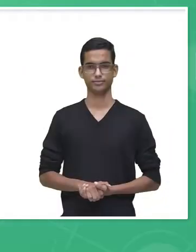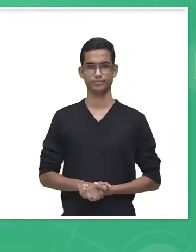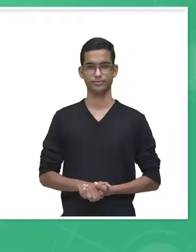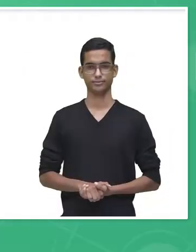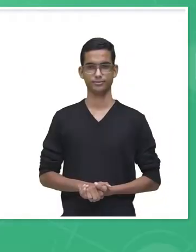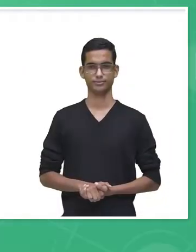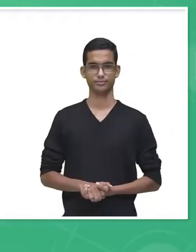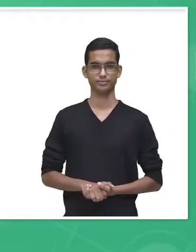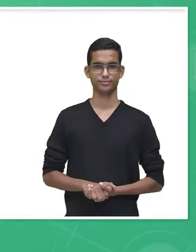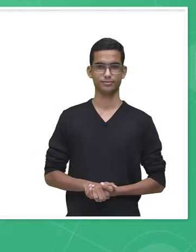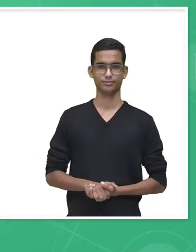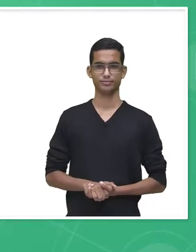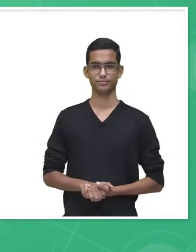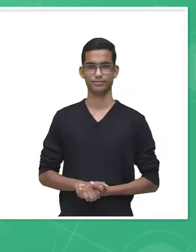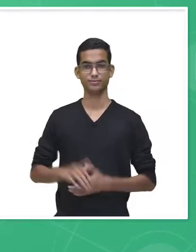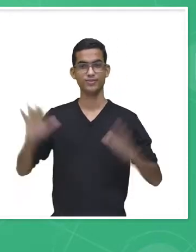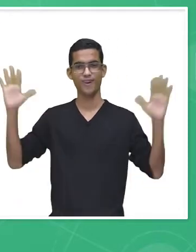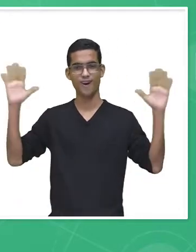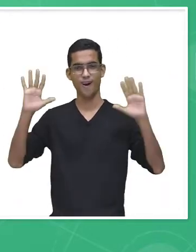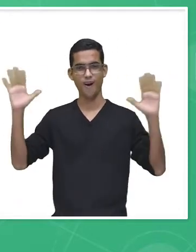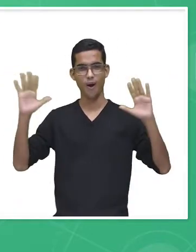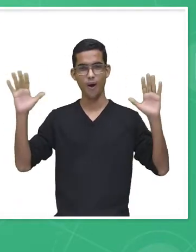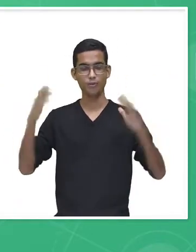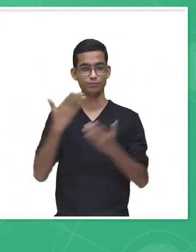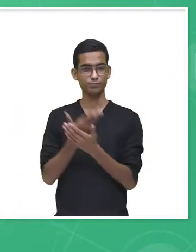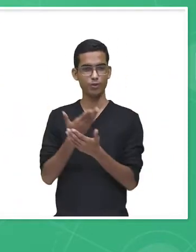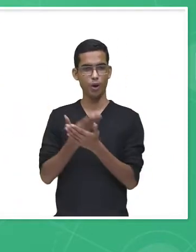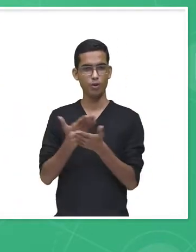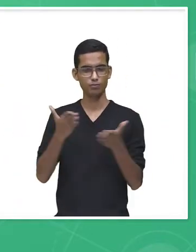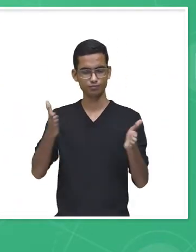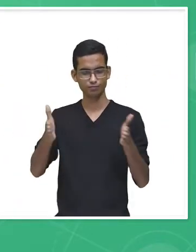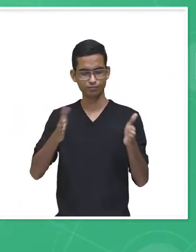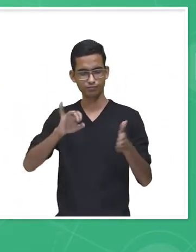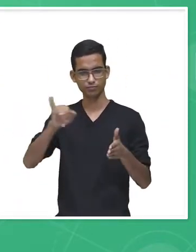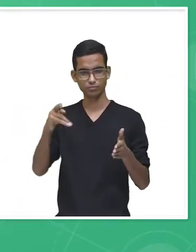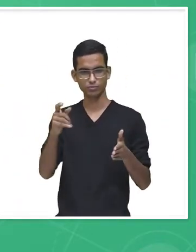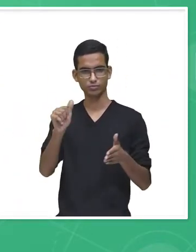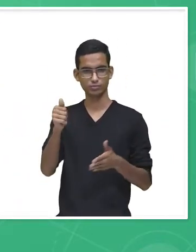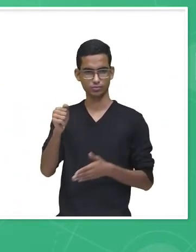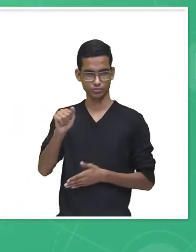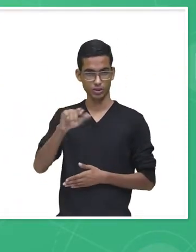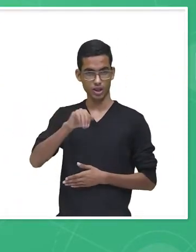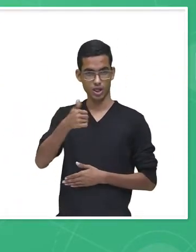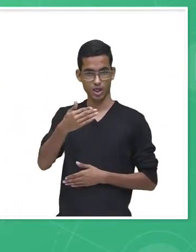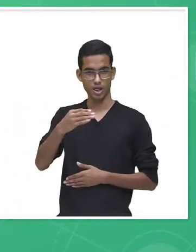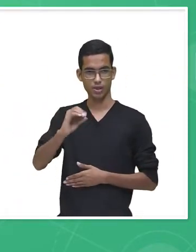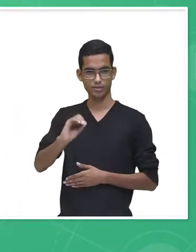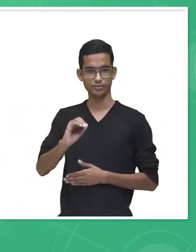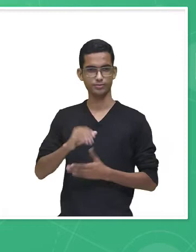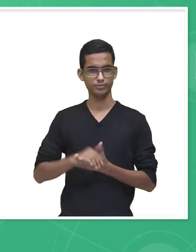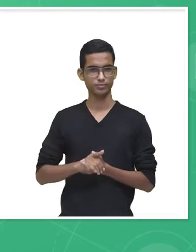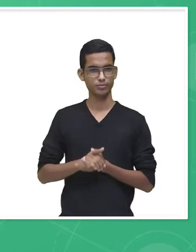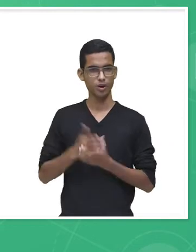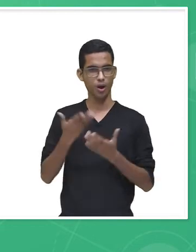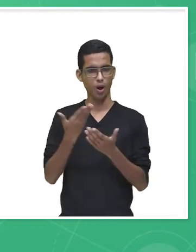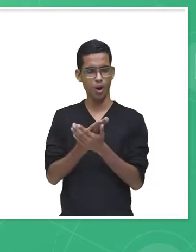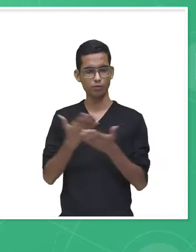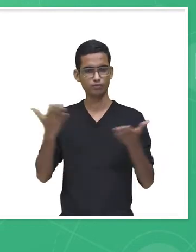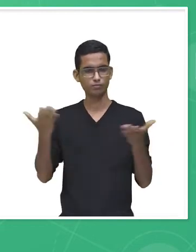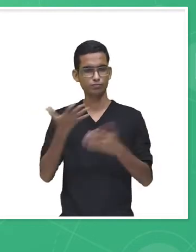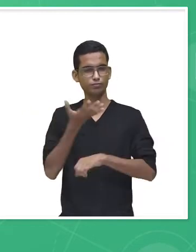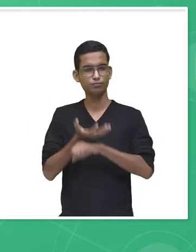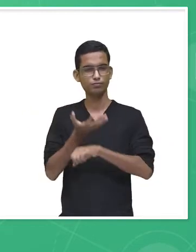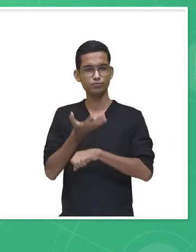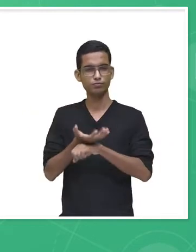Olá vamos para mais uma aula da Eja ensino médio 10ª etapa nós vamos para mais uma aula de biologia nessa